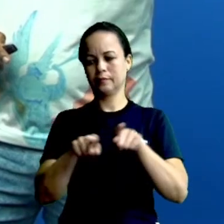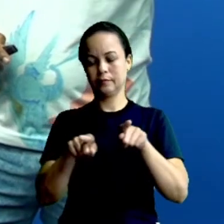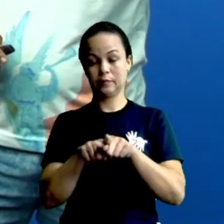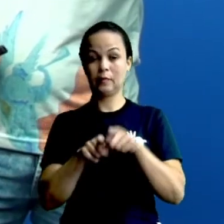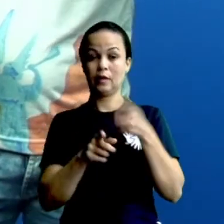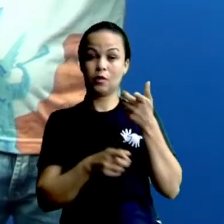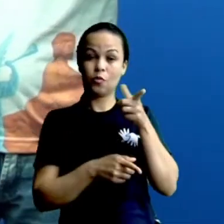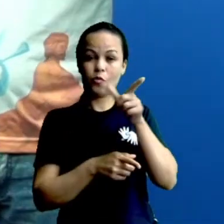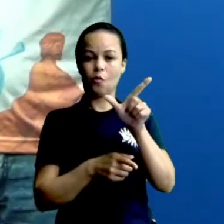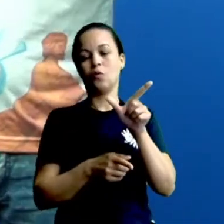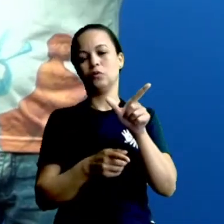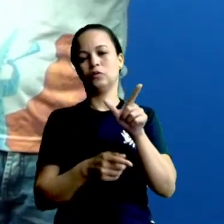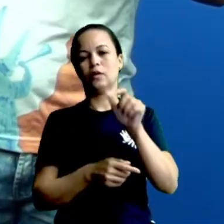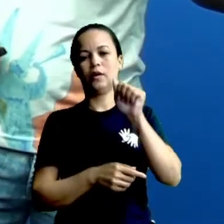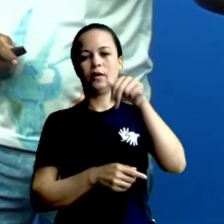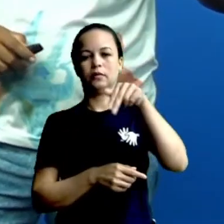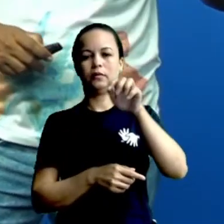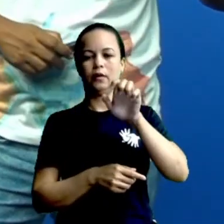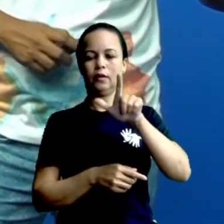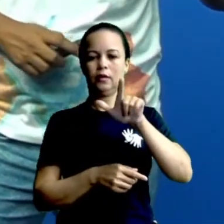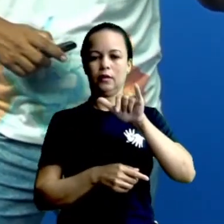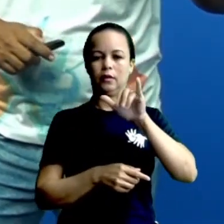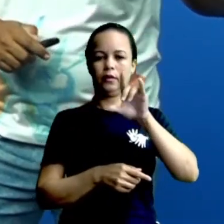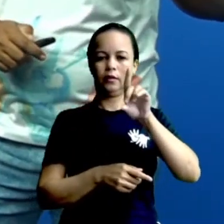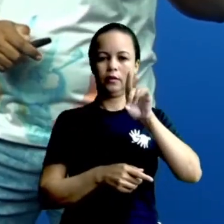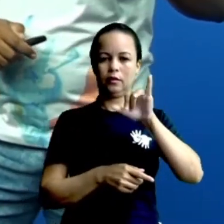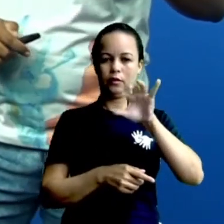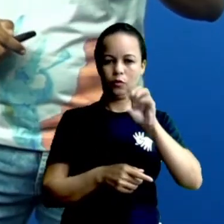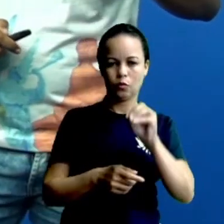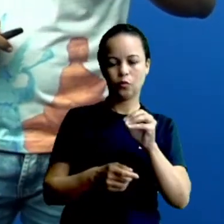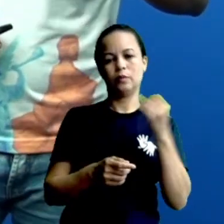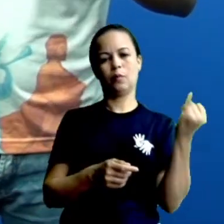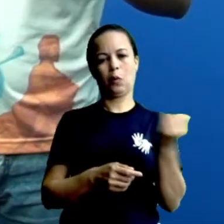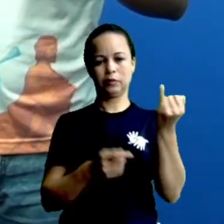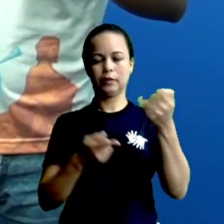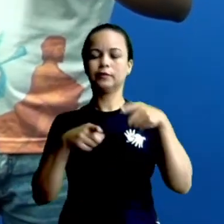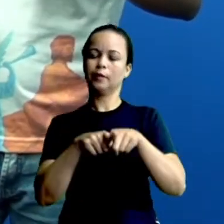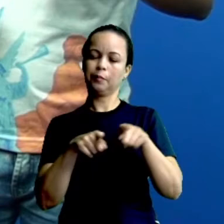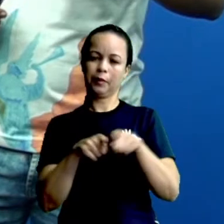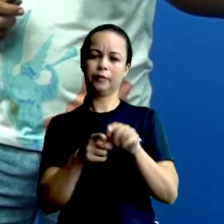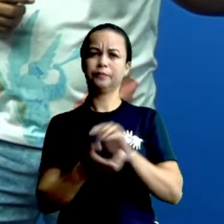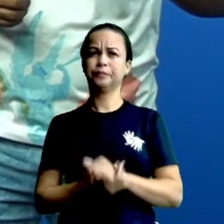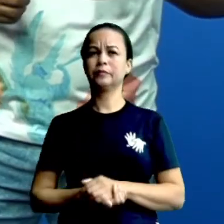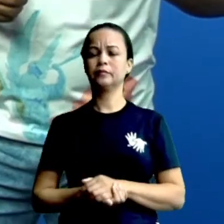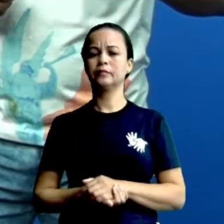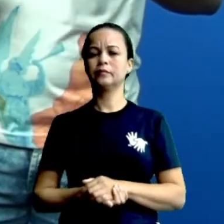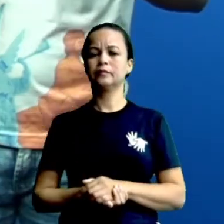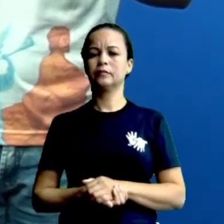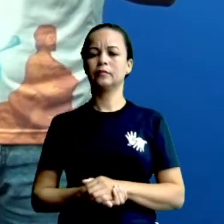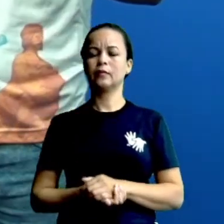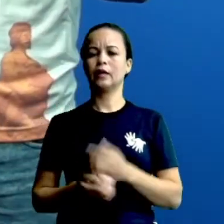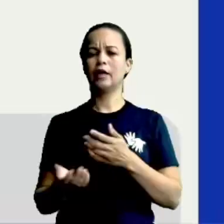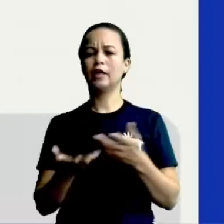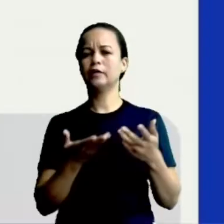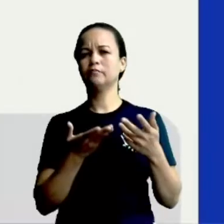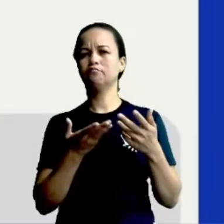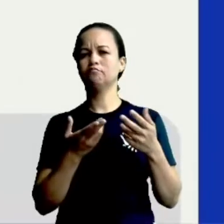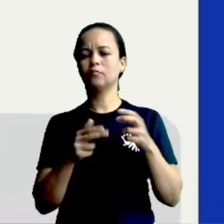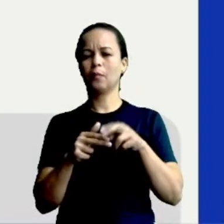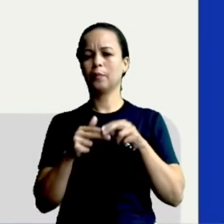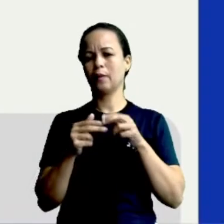um outro anelídeo importantíssimo, né? E muitas vezes ele é até